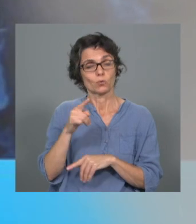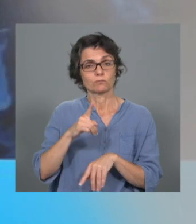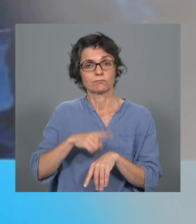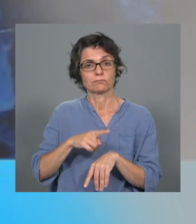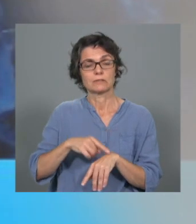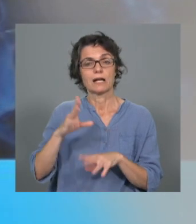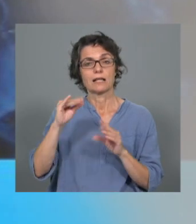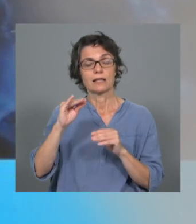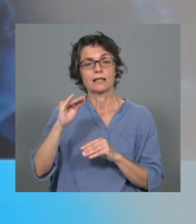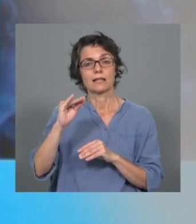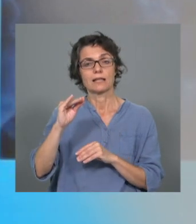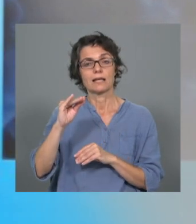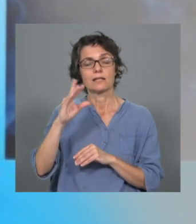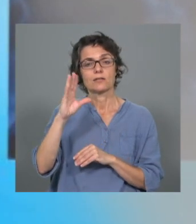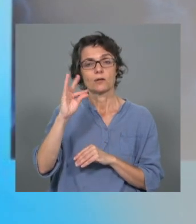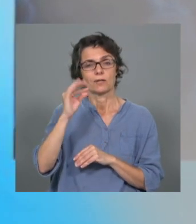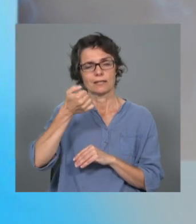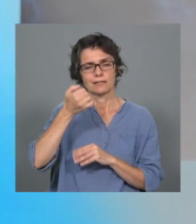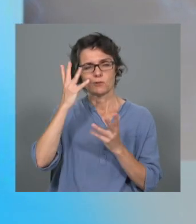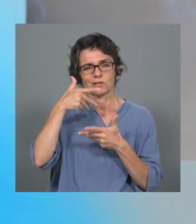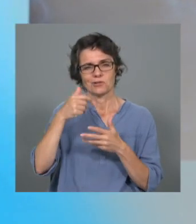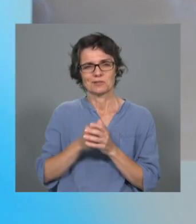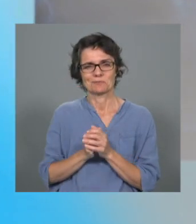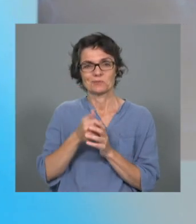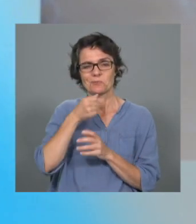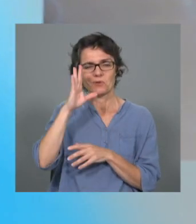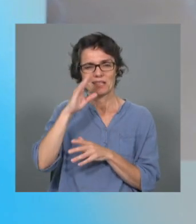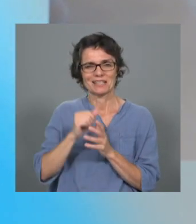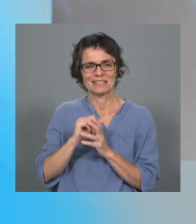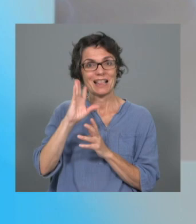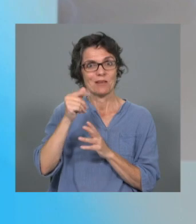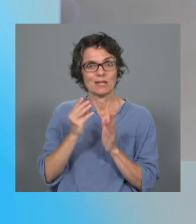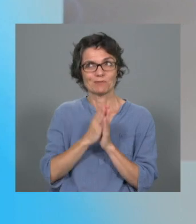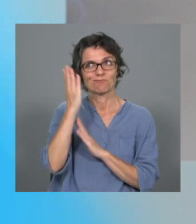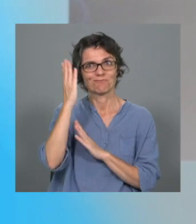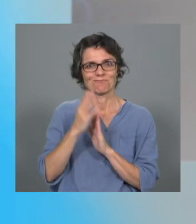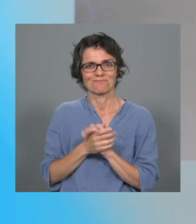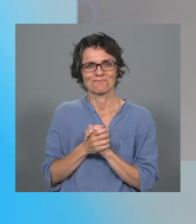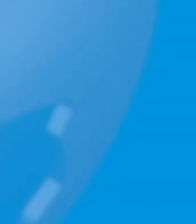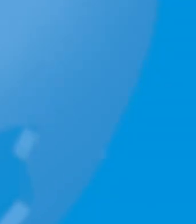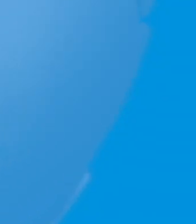1, quando forem 22h45. Votos de uma ótima tarde e até amanhã, se Deus quiser.